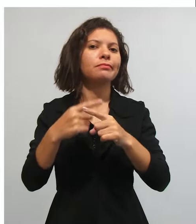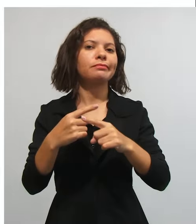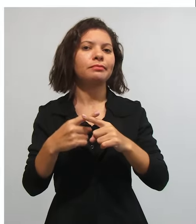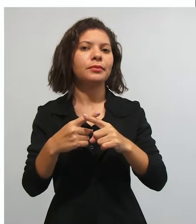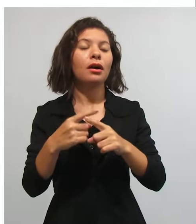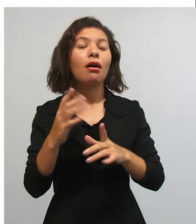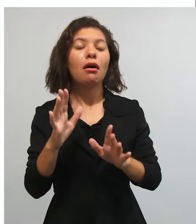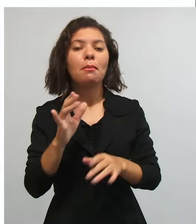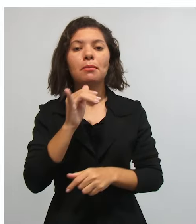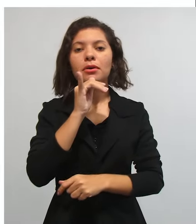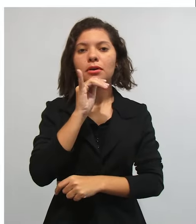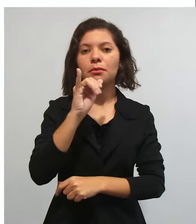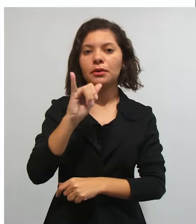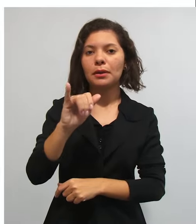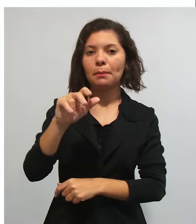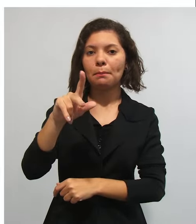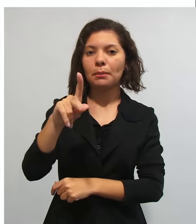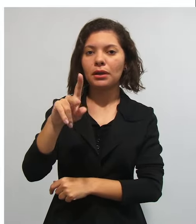IPTU, eu tenho